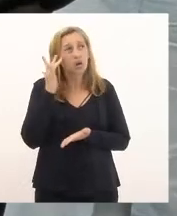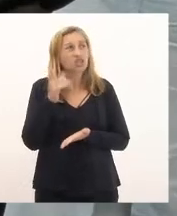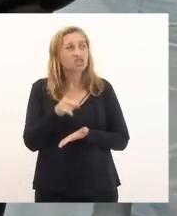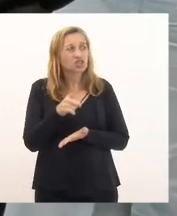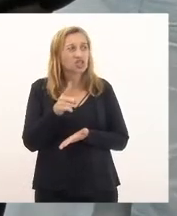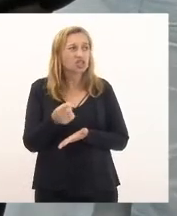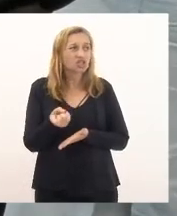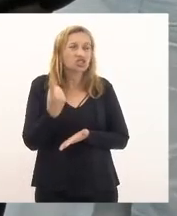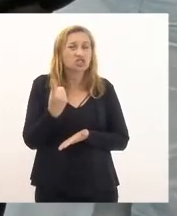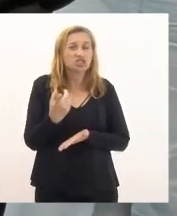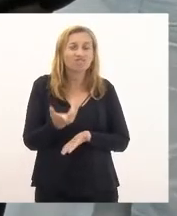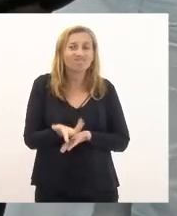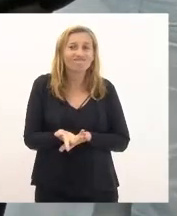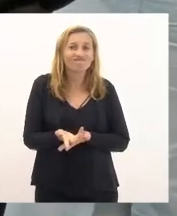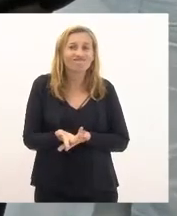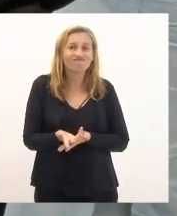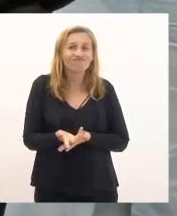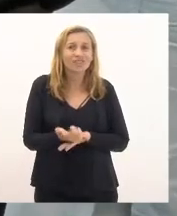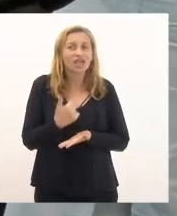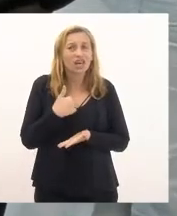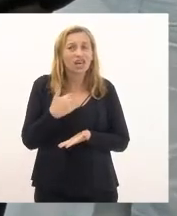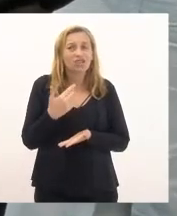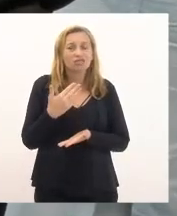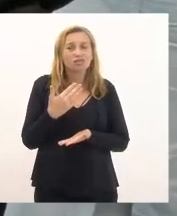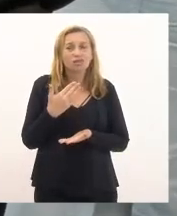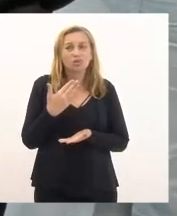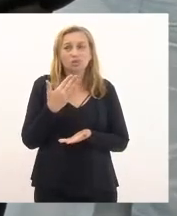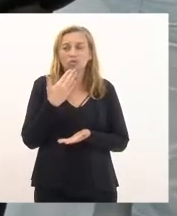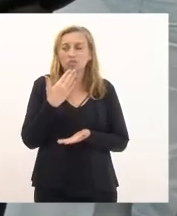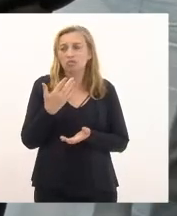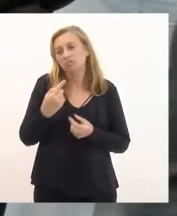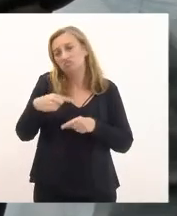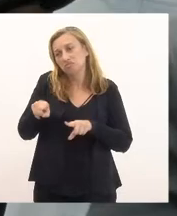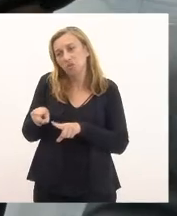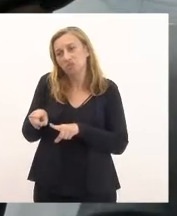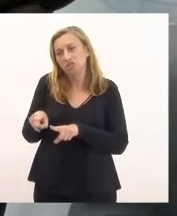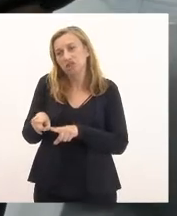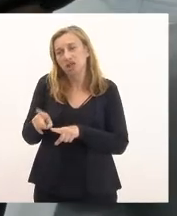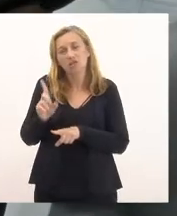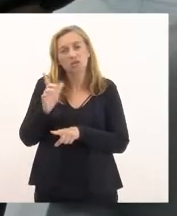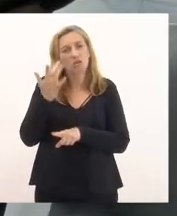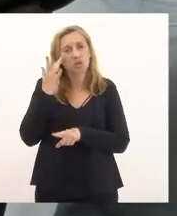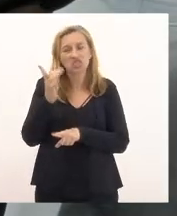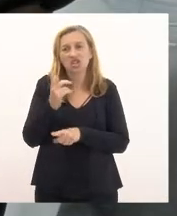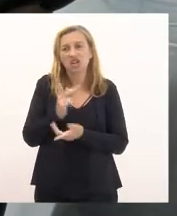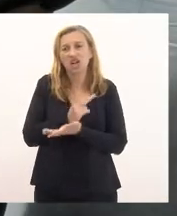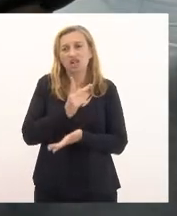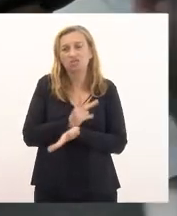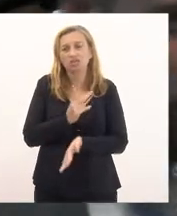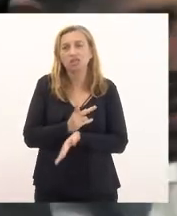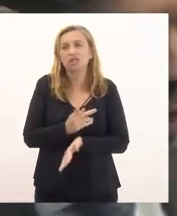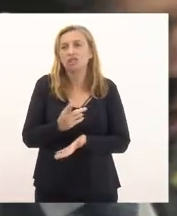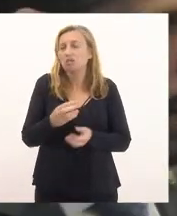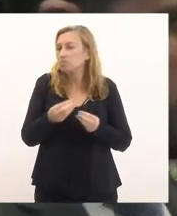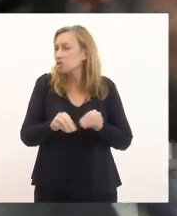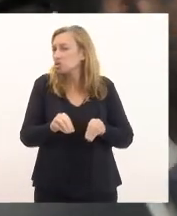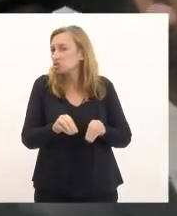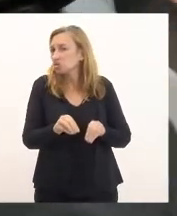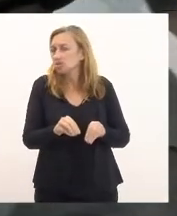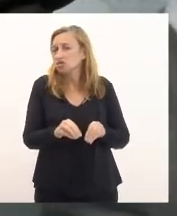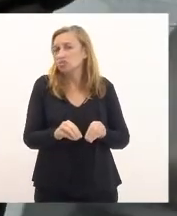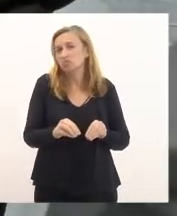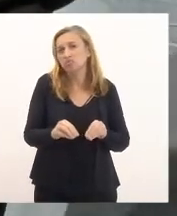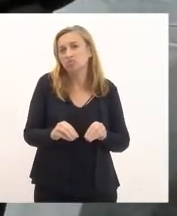meio fora do comum. Né? Eu tenho um parecer contrário a esse projeto, acho que o formato não é esse. Então, sem prejuízo da intenção do